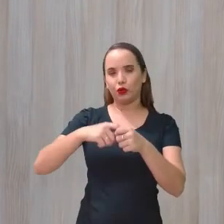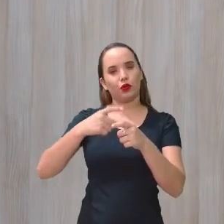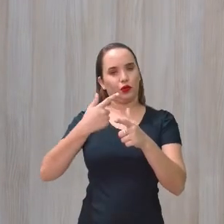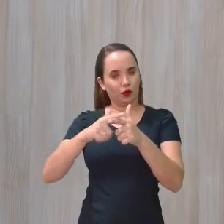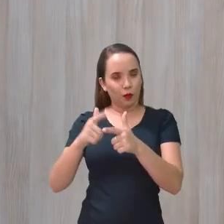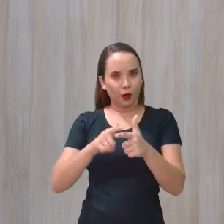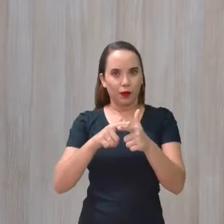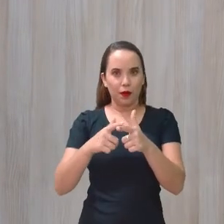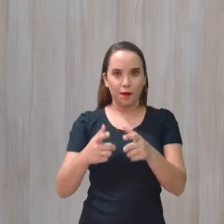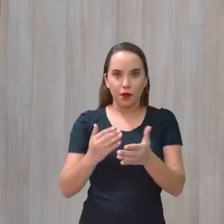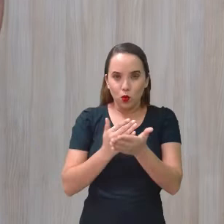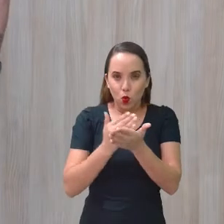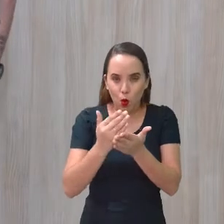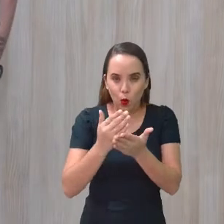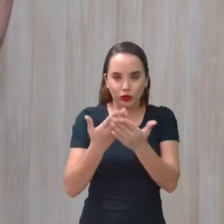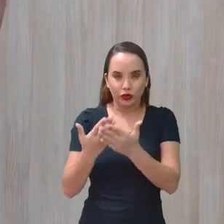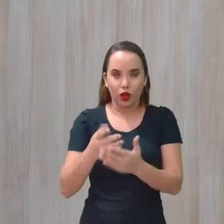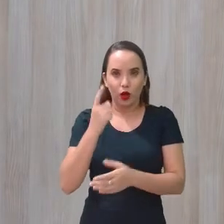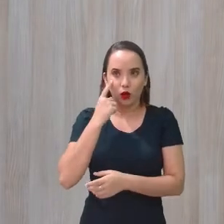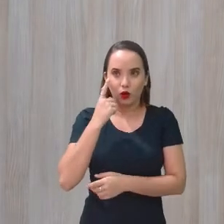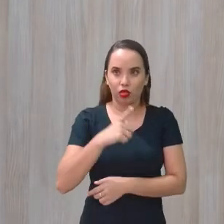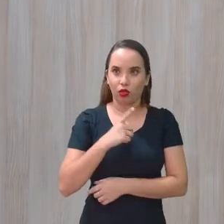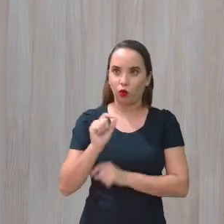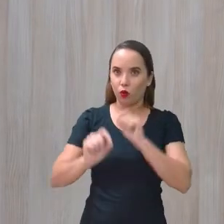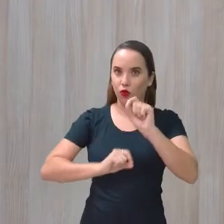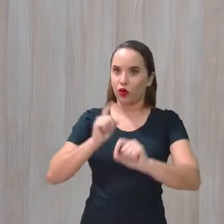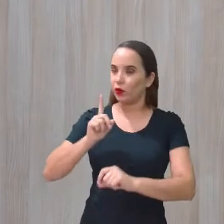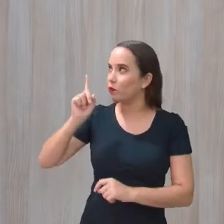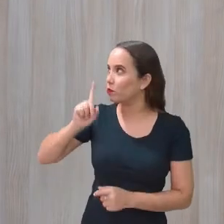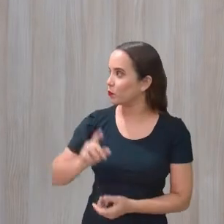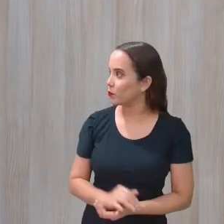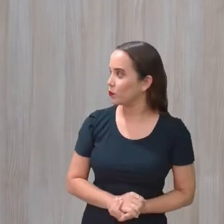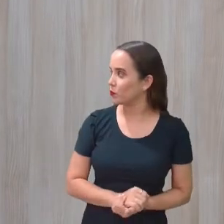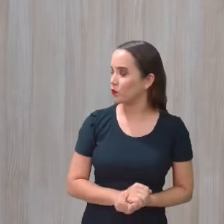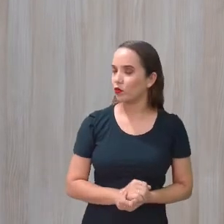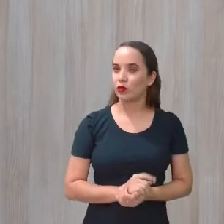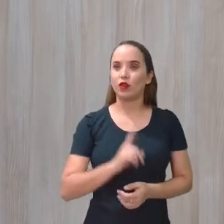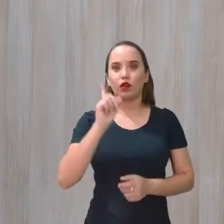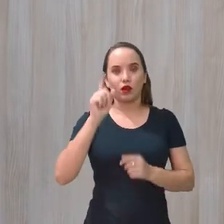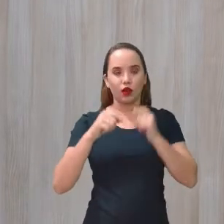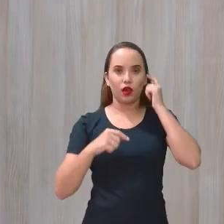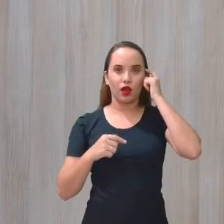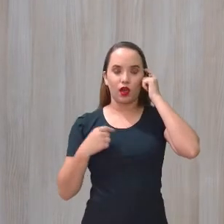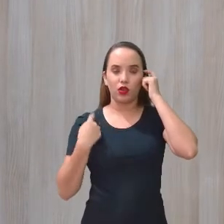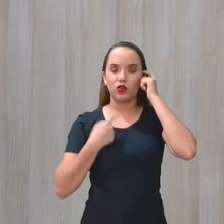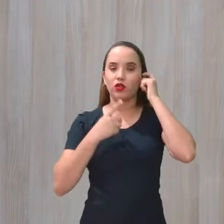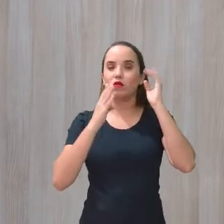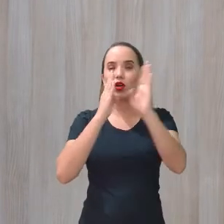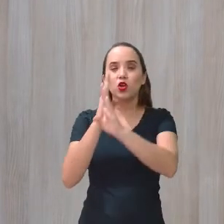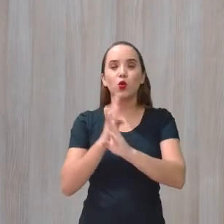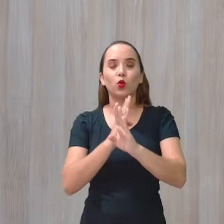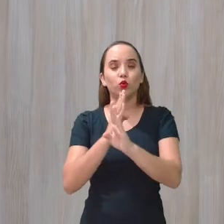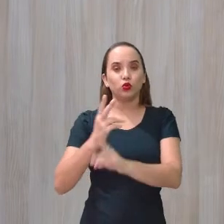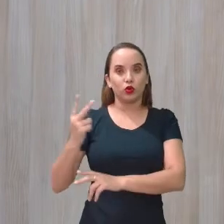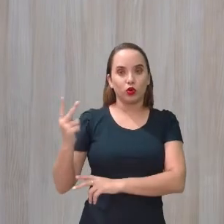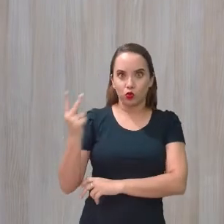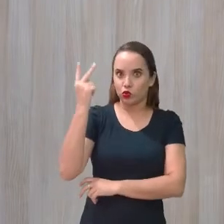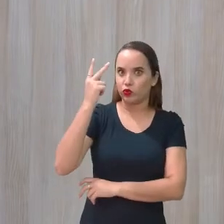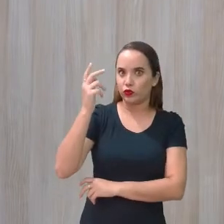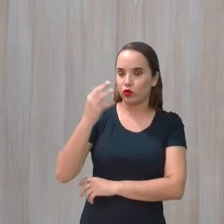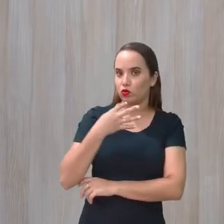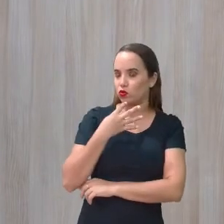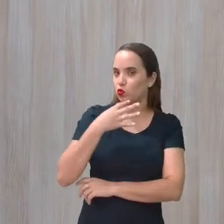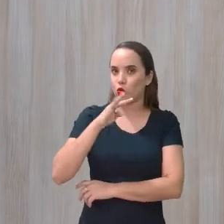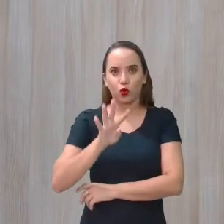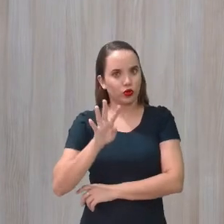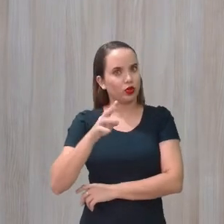seguinte, presta bem atenção. A gente está tentando descobrir os valores desconhecidos. Lembra que eu posso utilizar símbolos ou